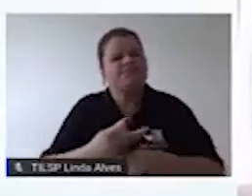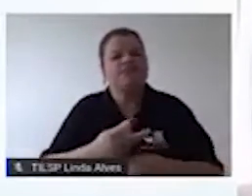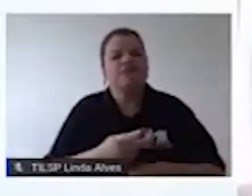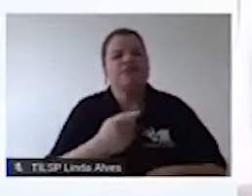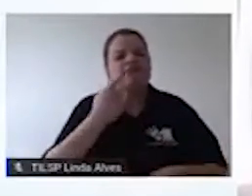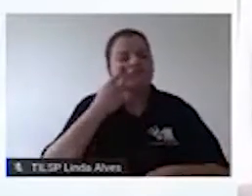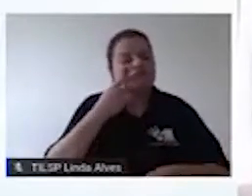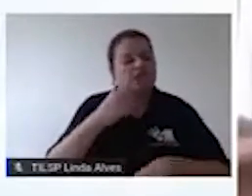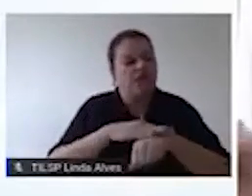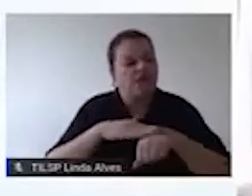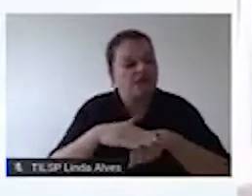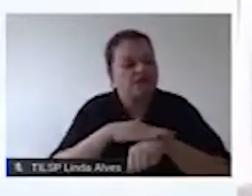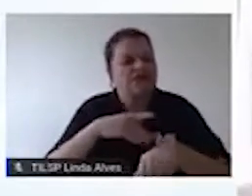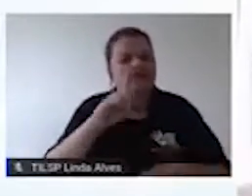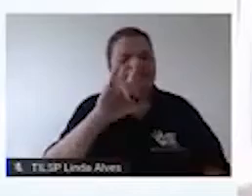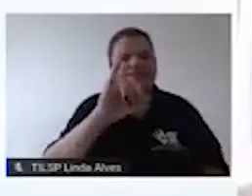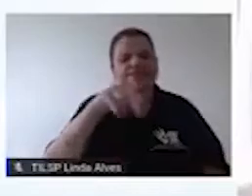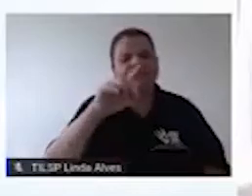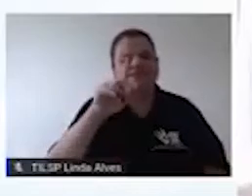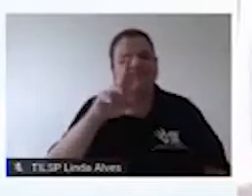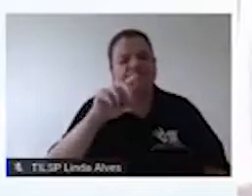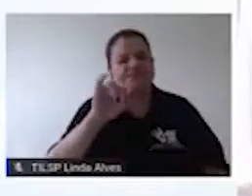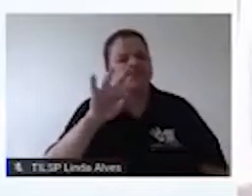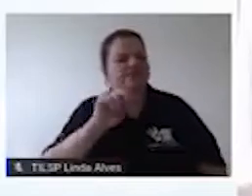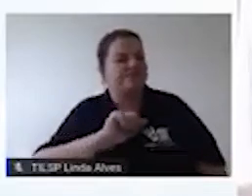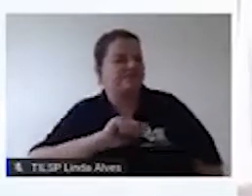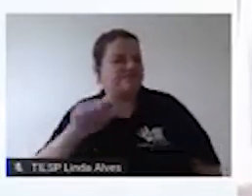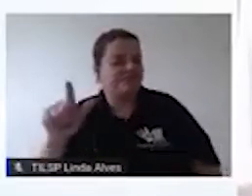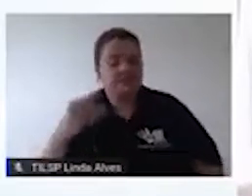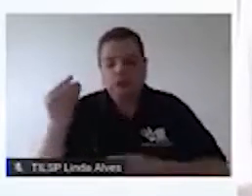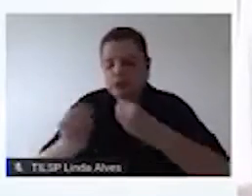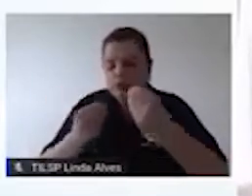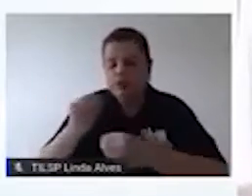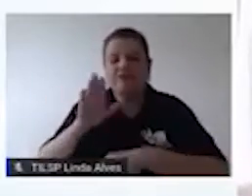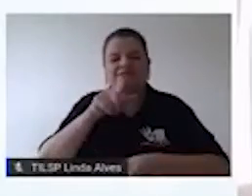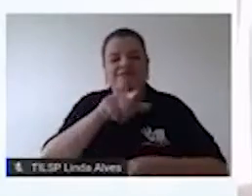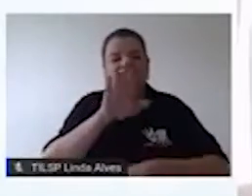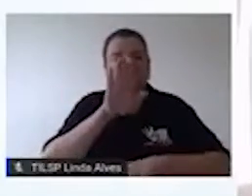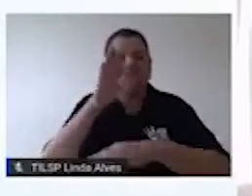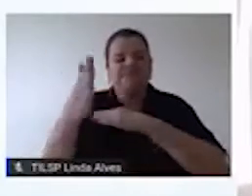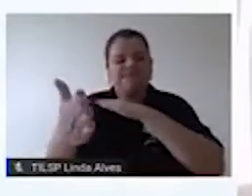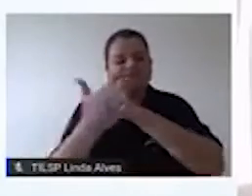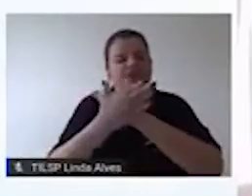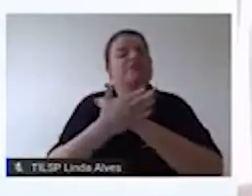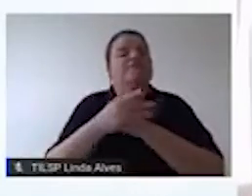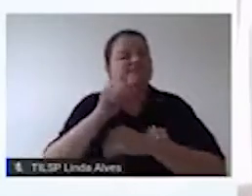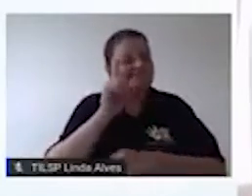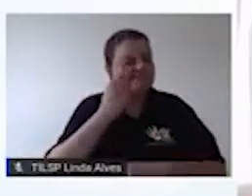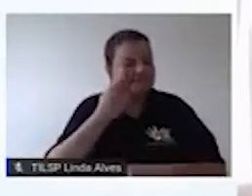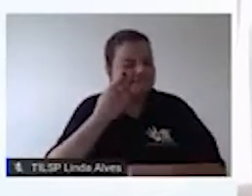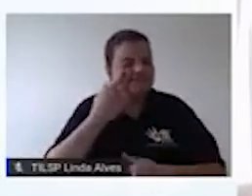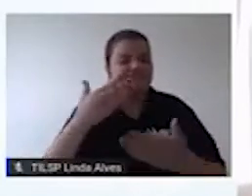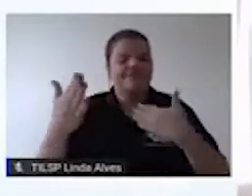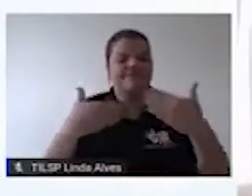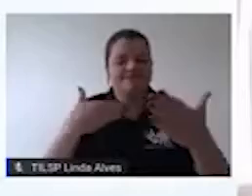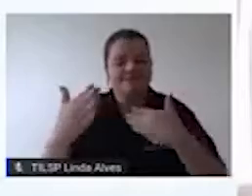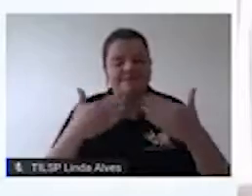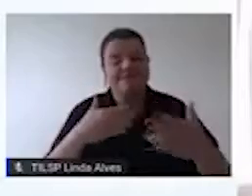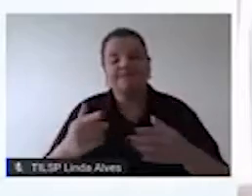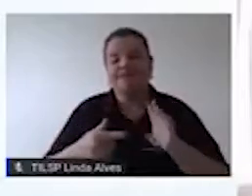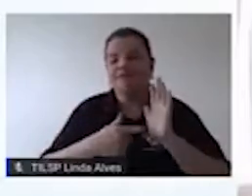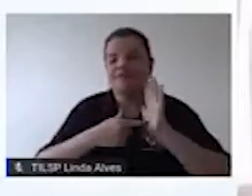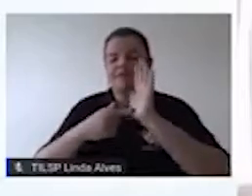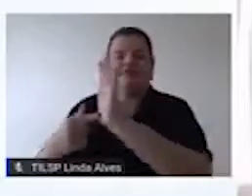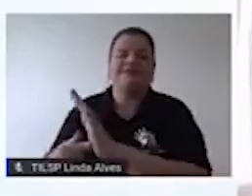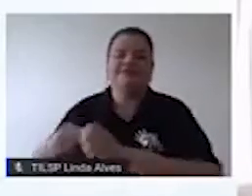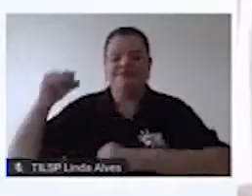lá no Industrial, sabemos exatamente o que nós queremos aqui e de que forma vocês podem nos ajudar. E isso vai ser bom, porque vai certeza. refletir na nossa base, lá no chão